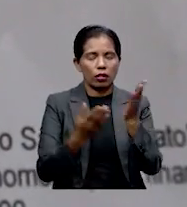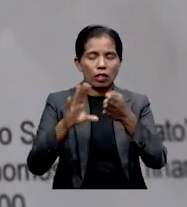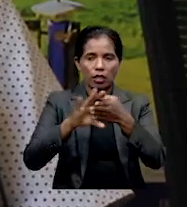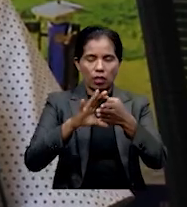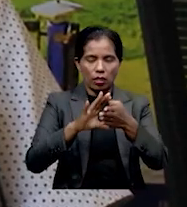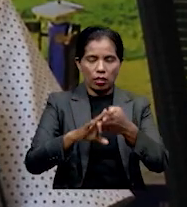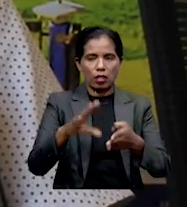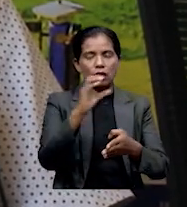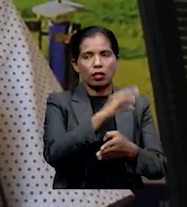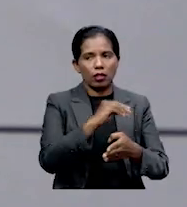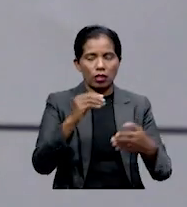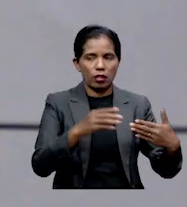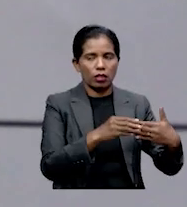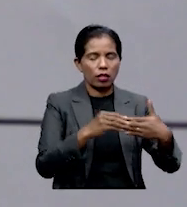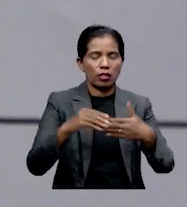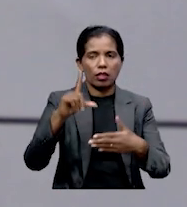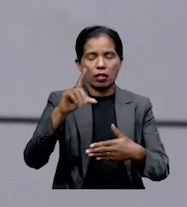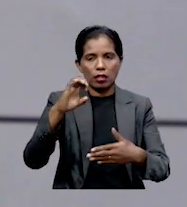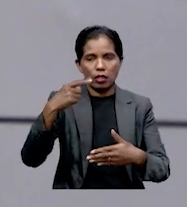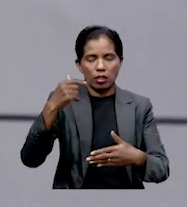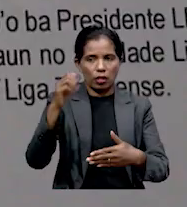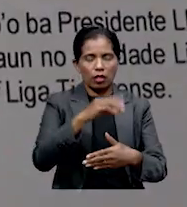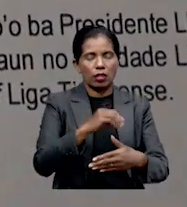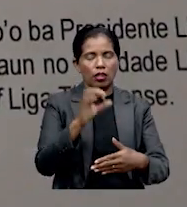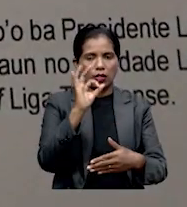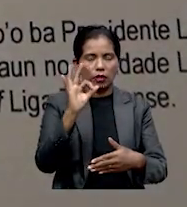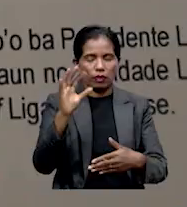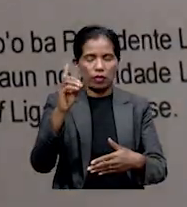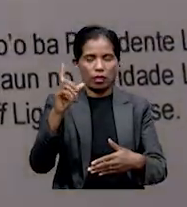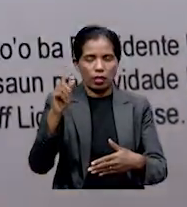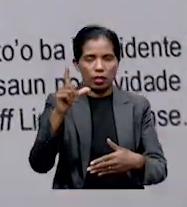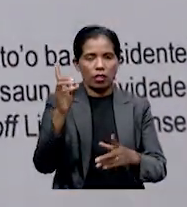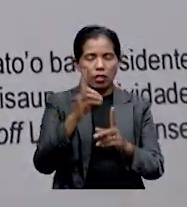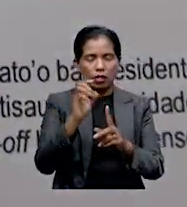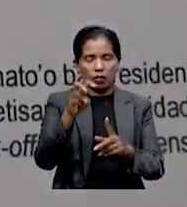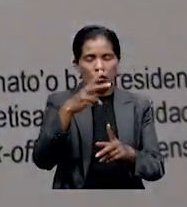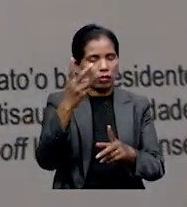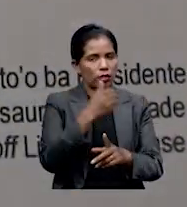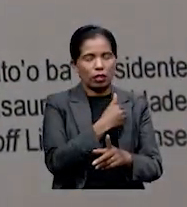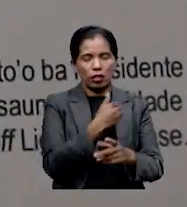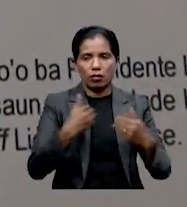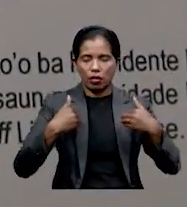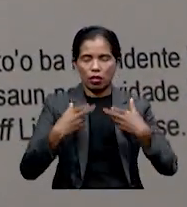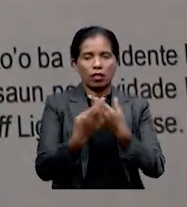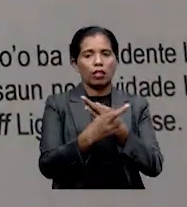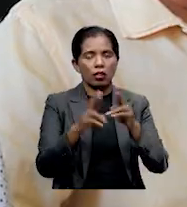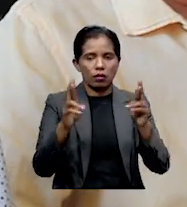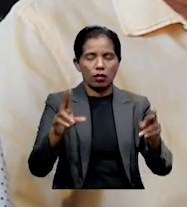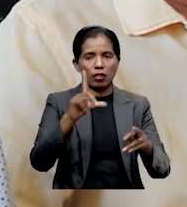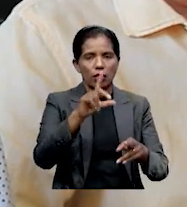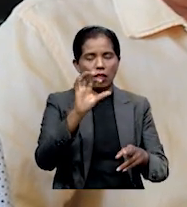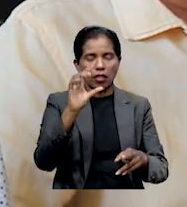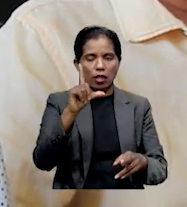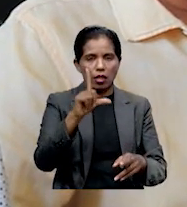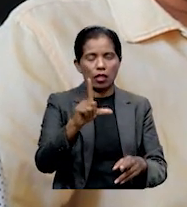Timorense, onde organiza a Liga. Carta nebe mak FFTL Haruka e Haloran Sanu Resingrua se dá que a resposta husi LFTL.